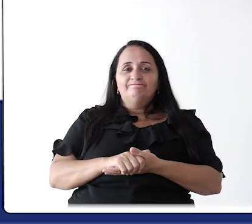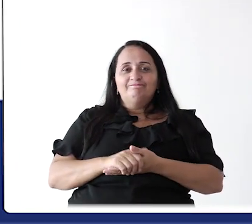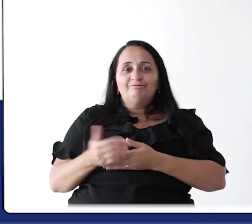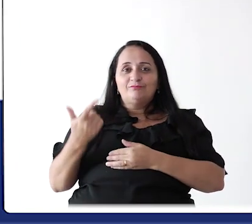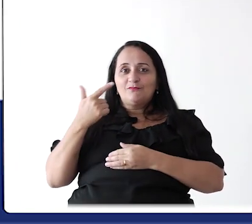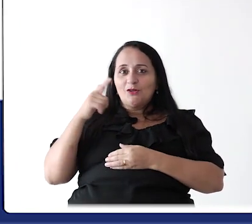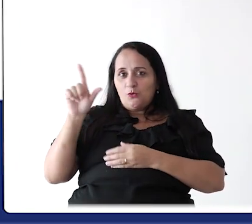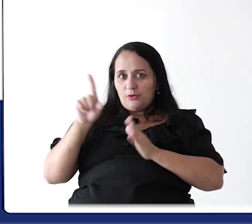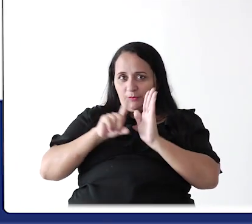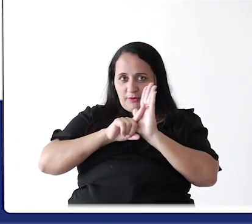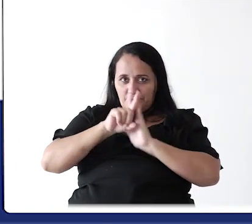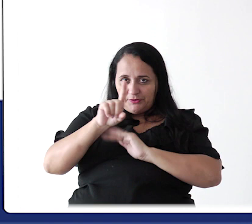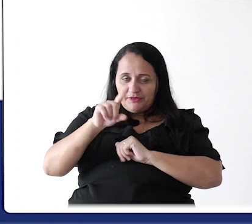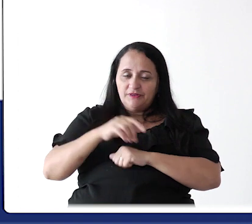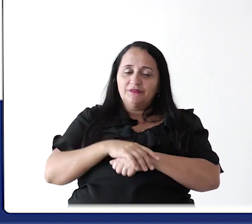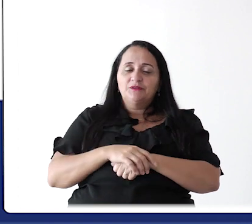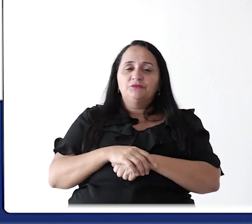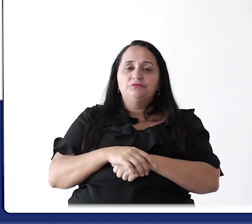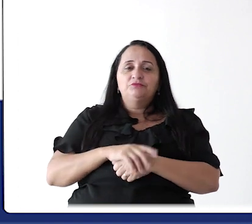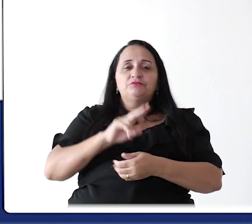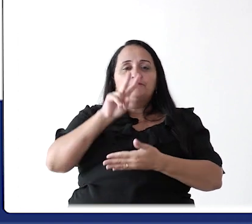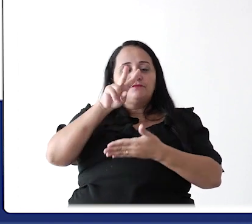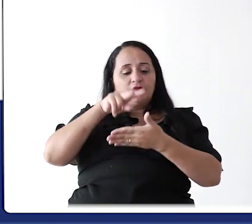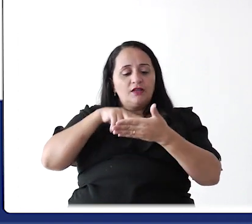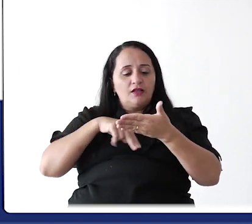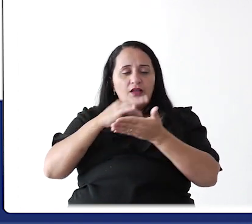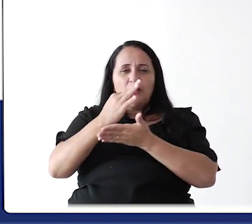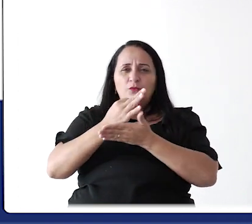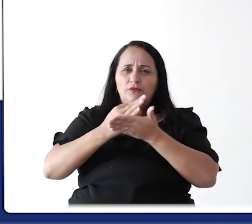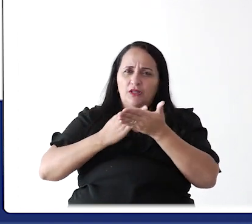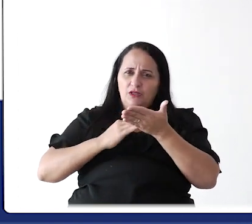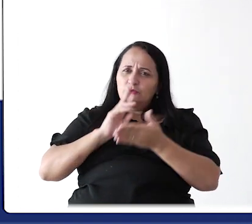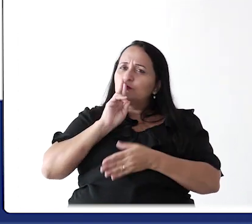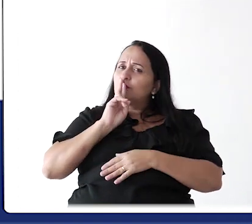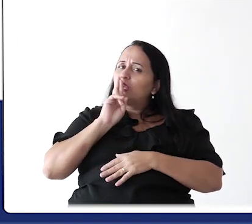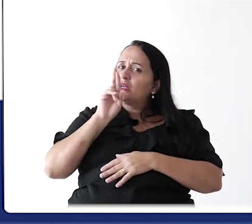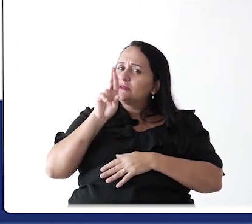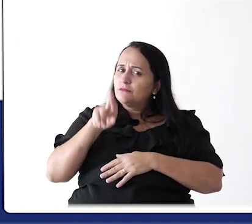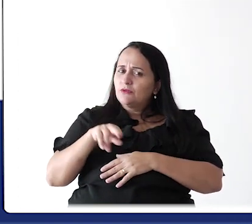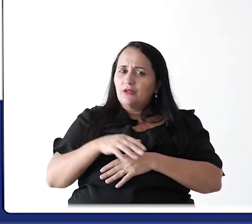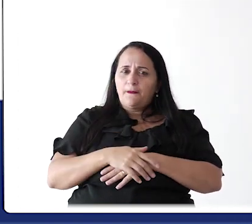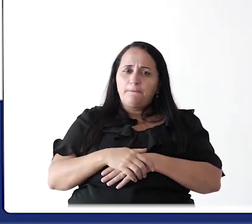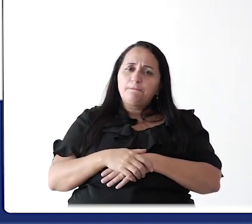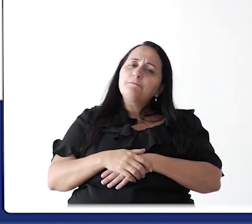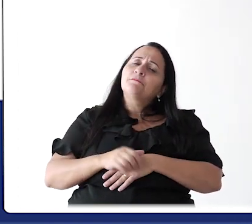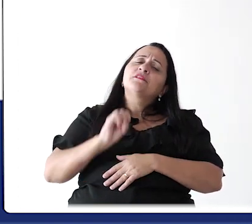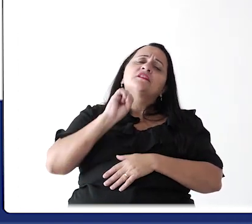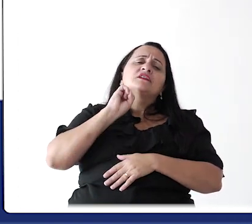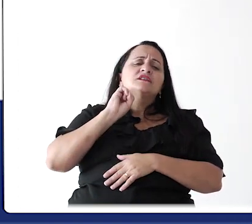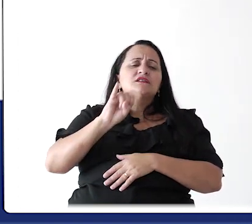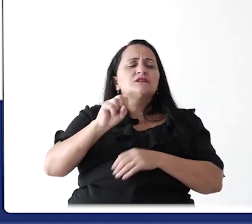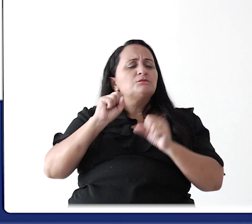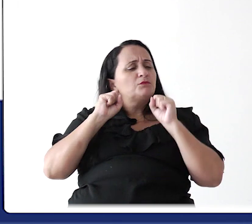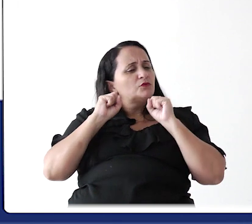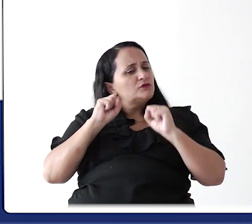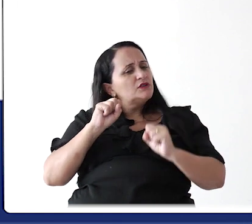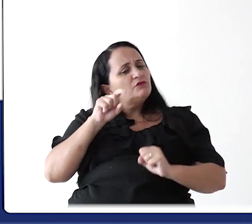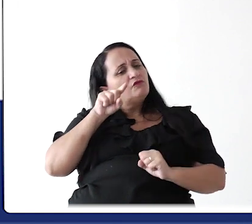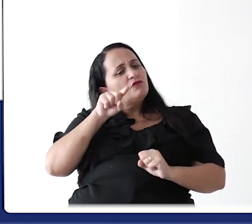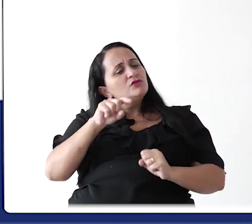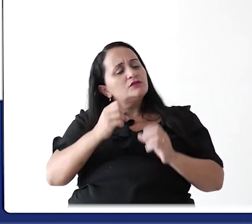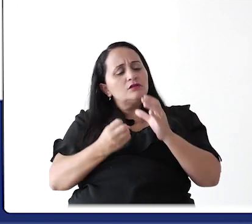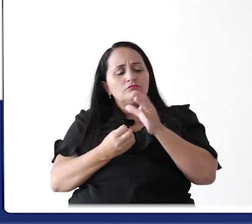textos abaixo e a seguir responda. Se possível, plante árvores. Cuide bem